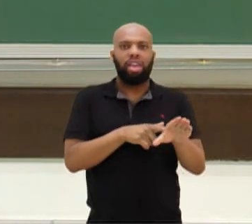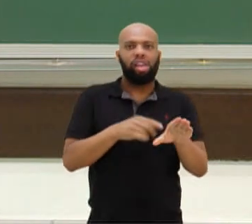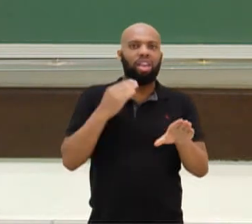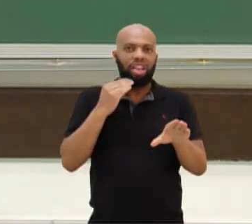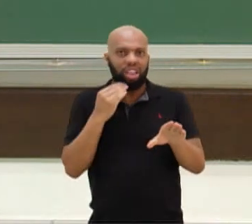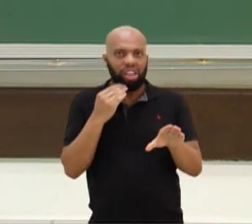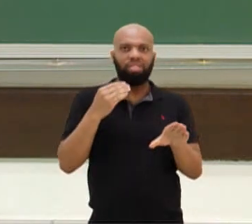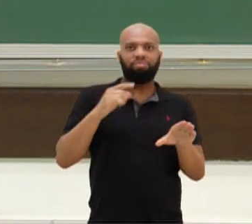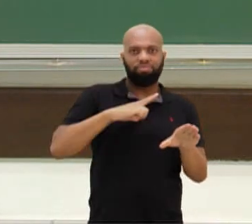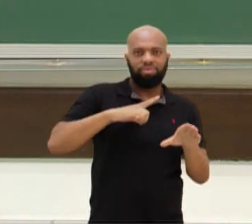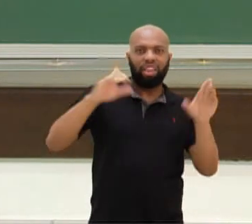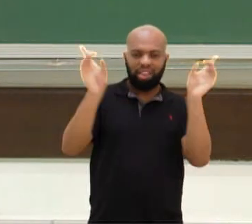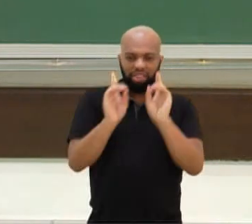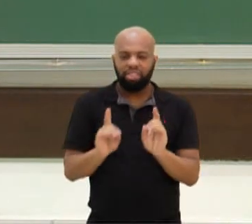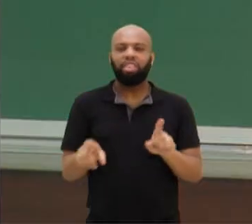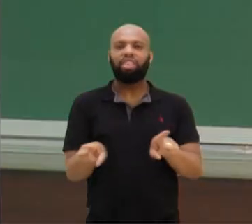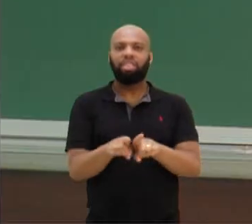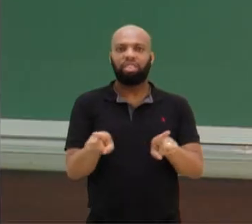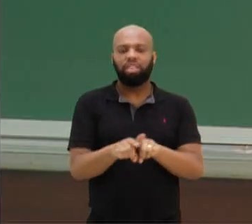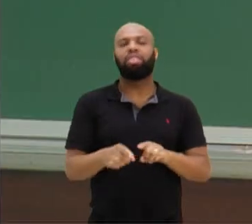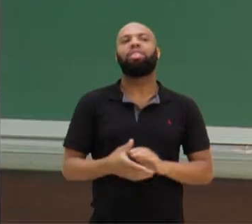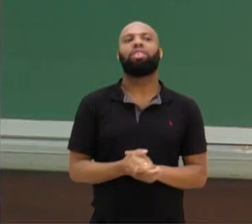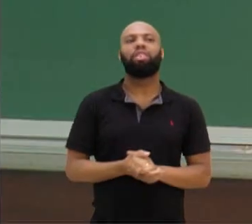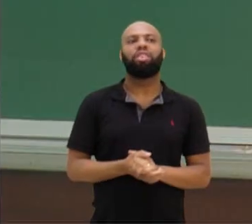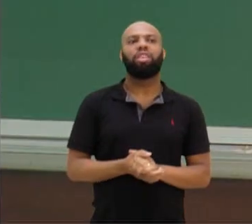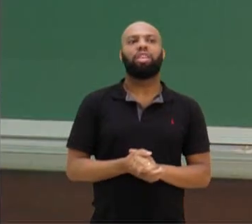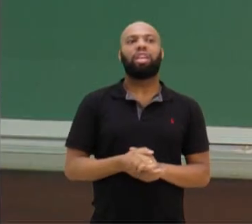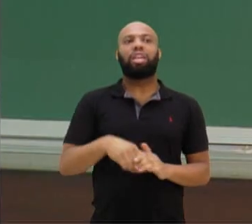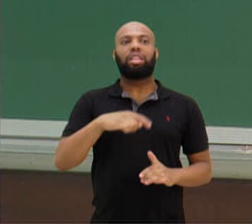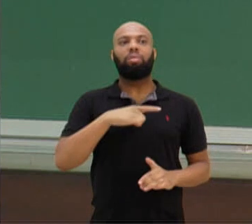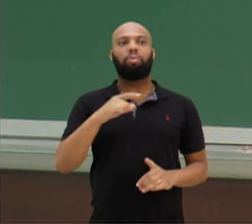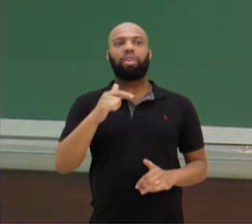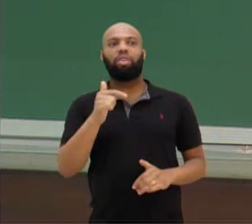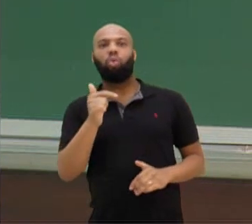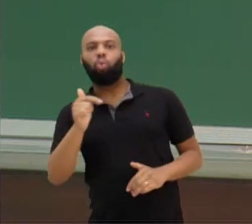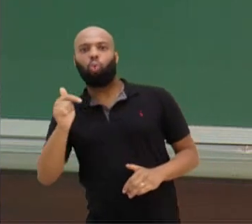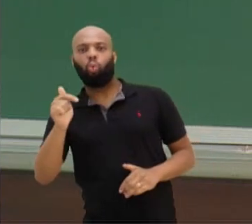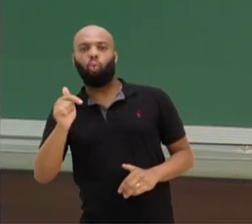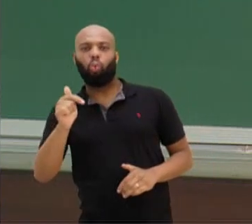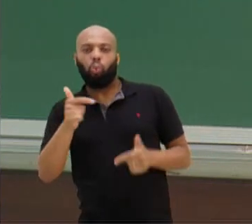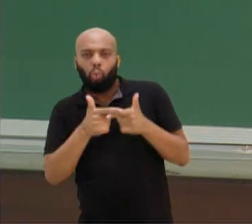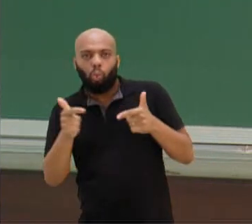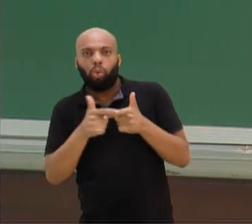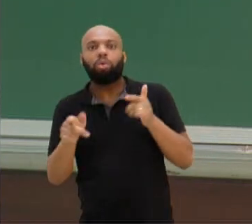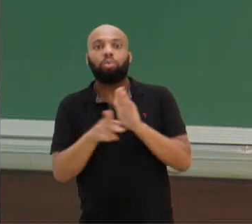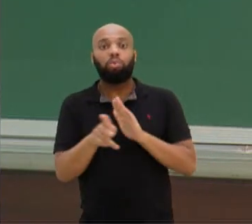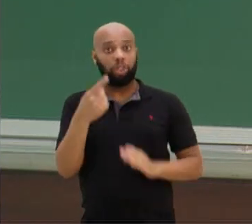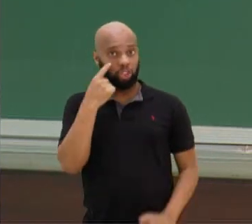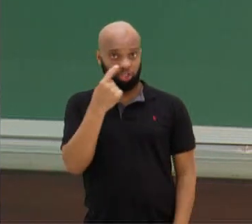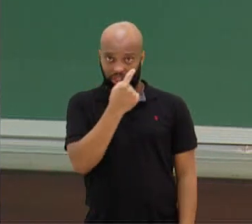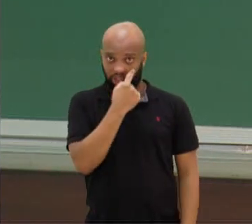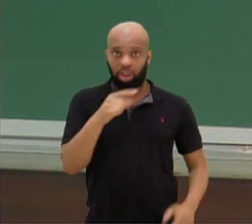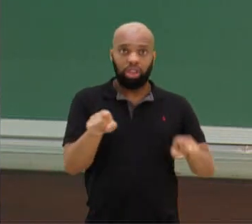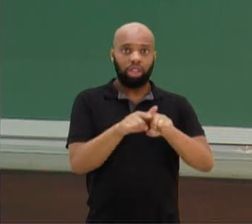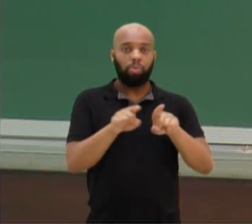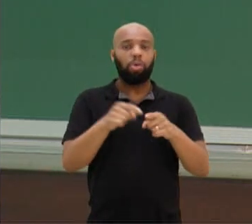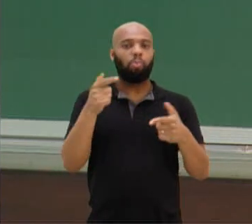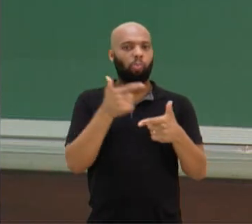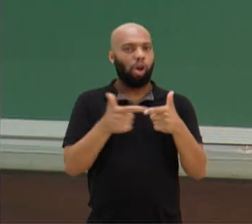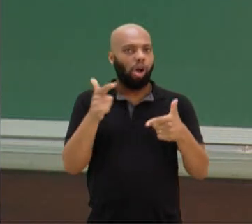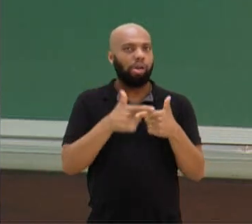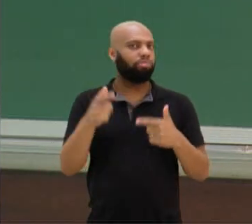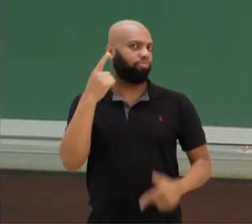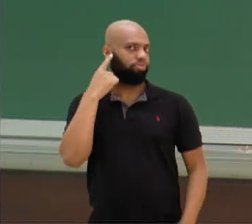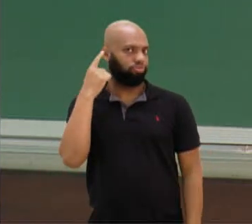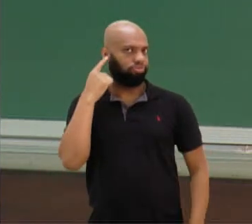Alguma deficiência nas articulações. Anomalias oculares graves e problemas auditivos. Tá?